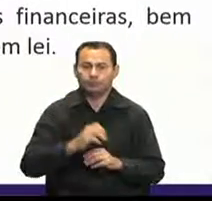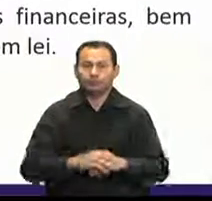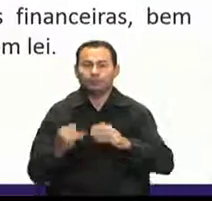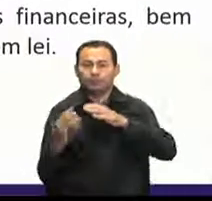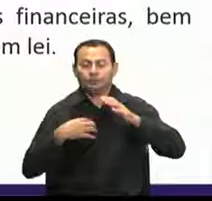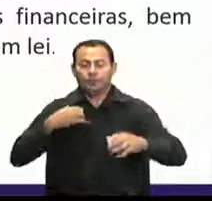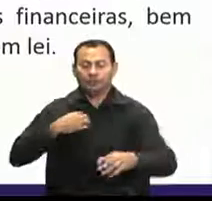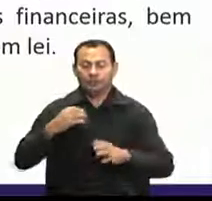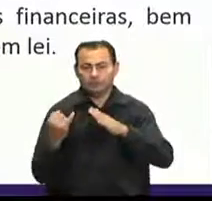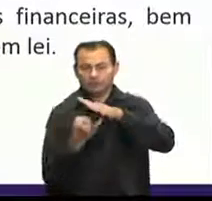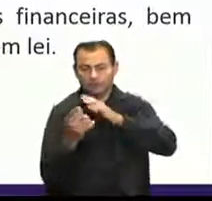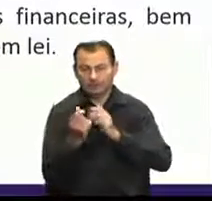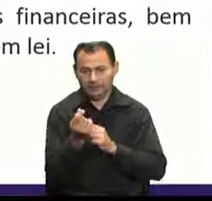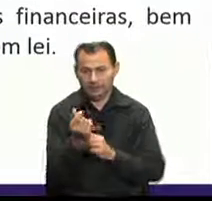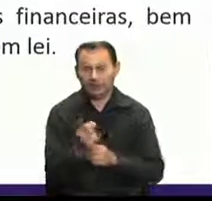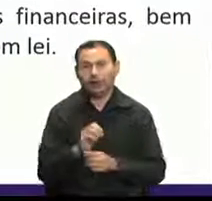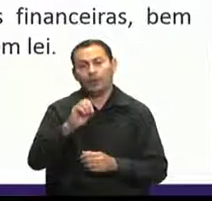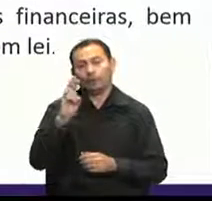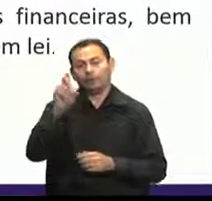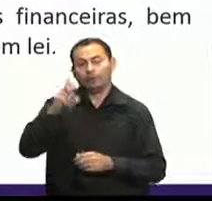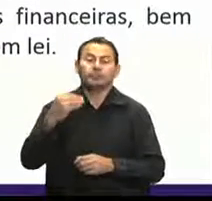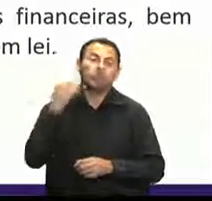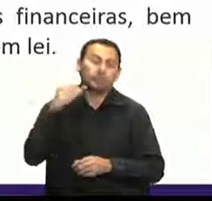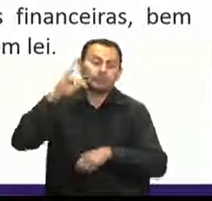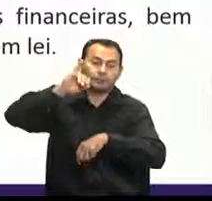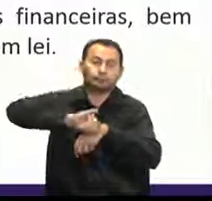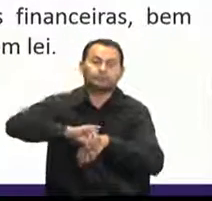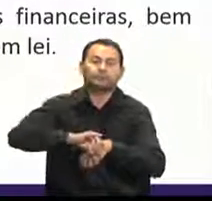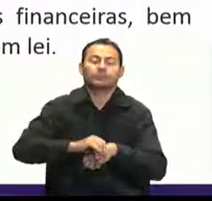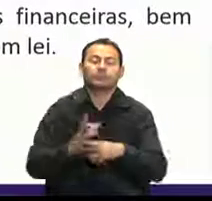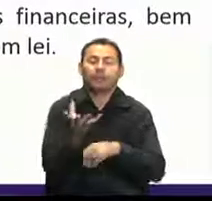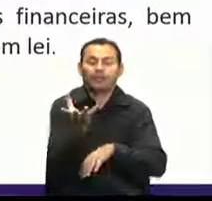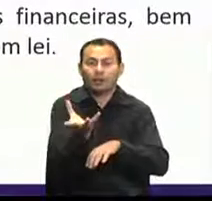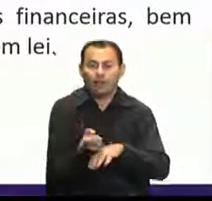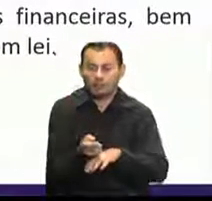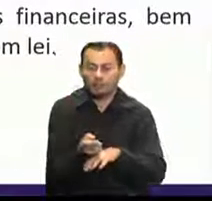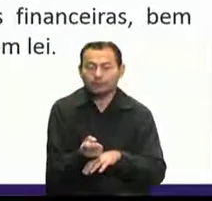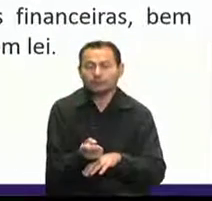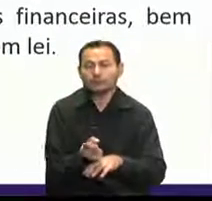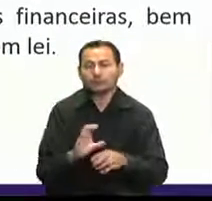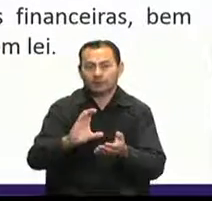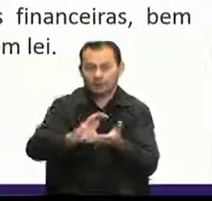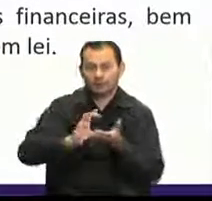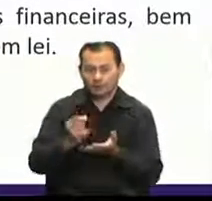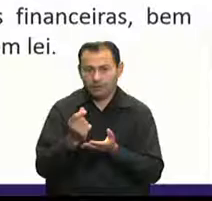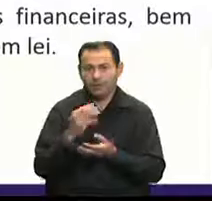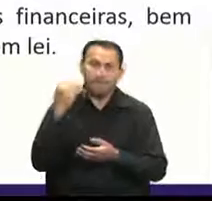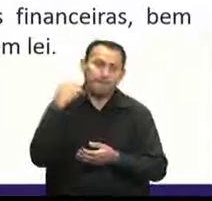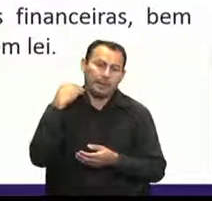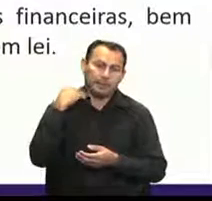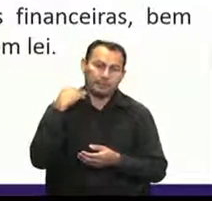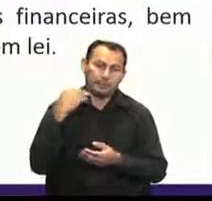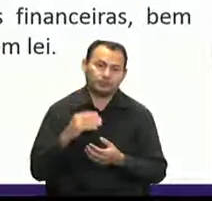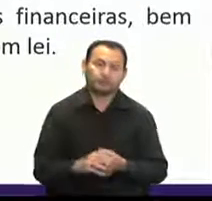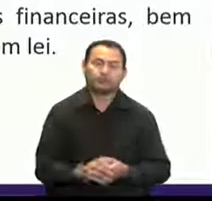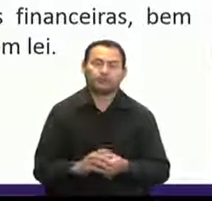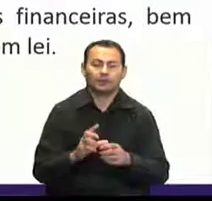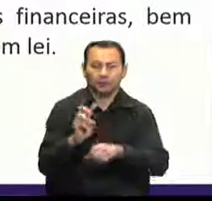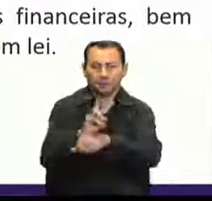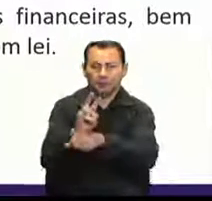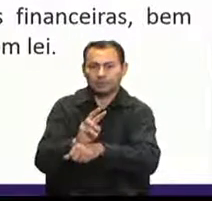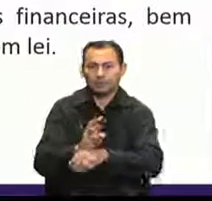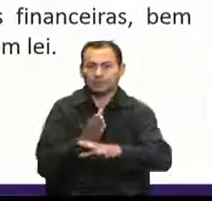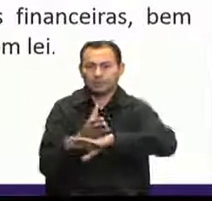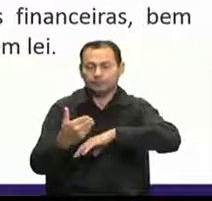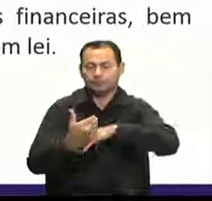das instituições financeiras ou seja o banco central ele recolhe recursos financeiros dos bancos para controlar a